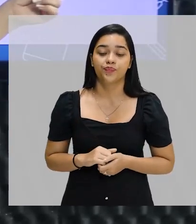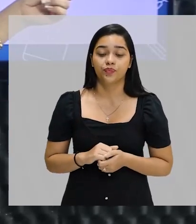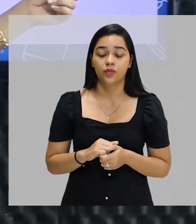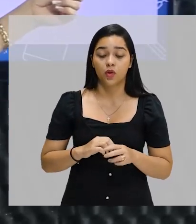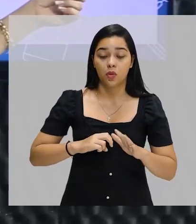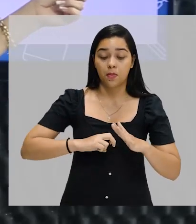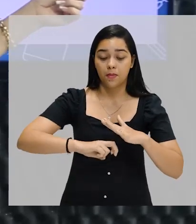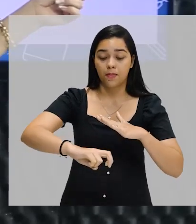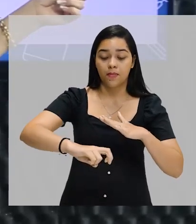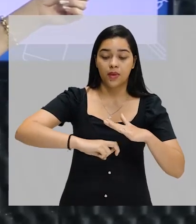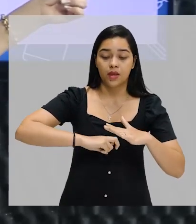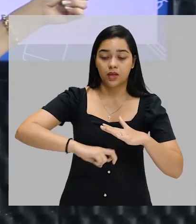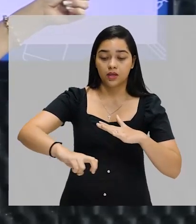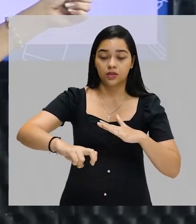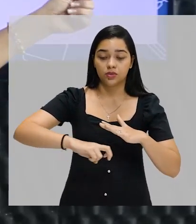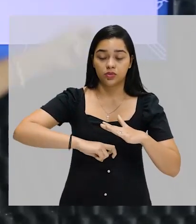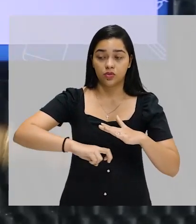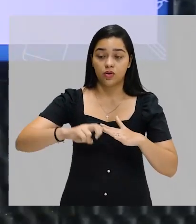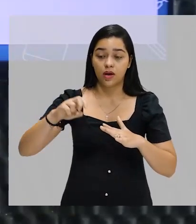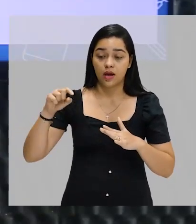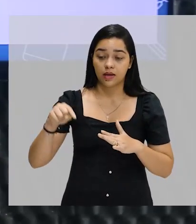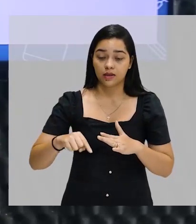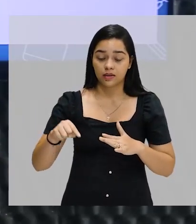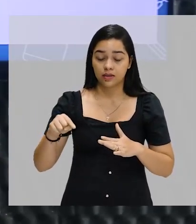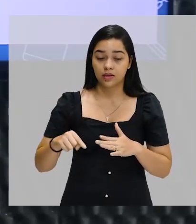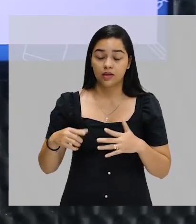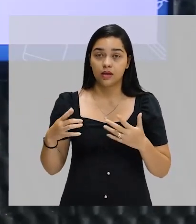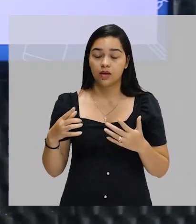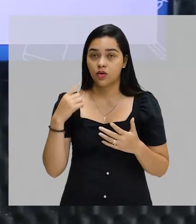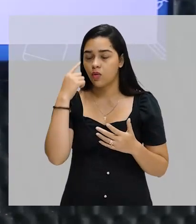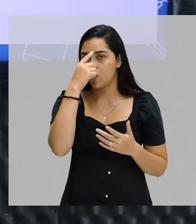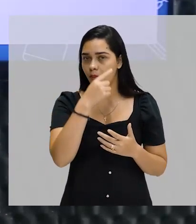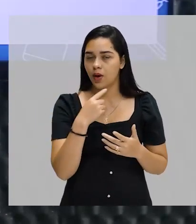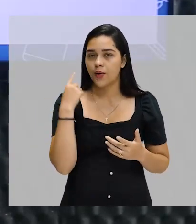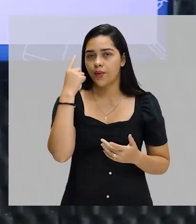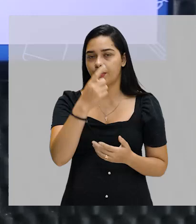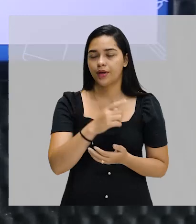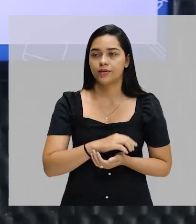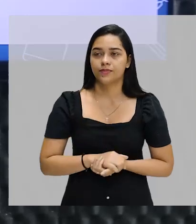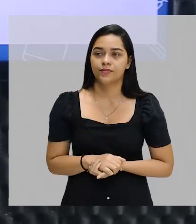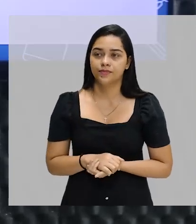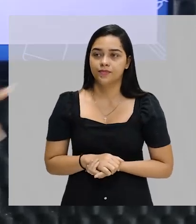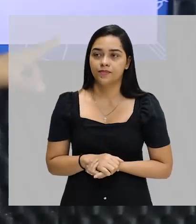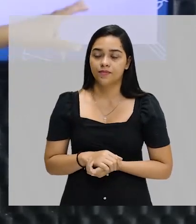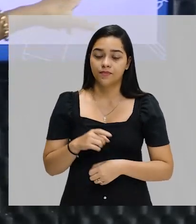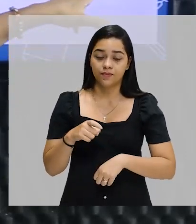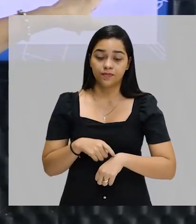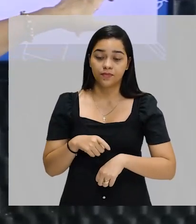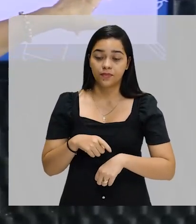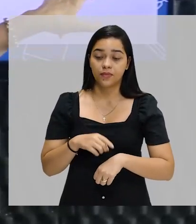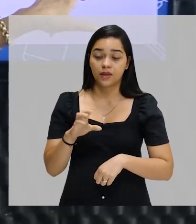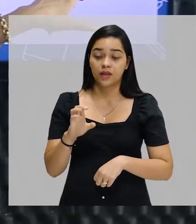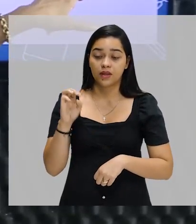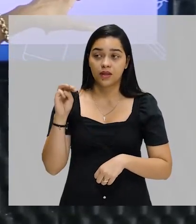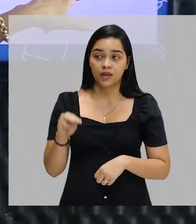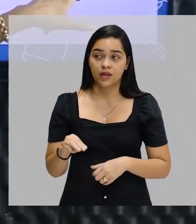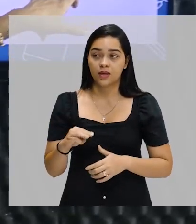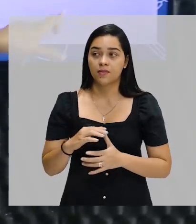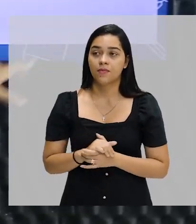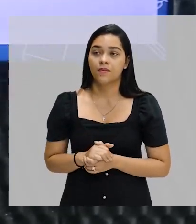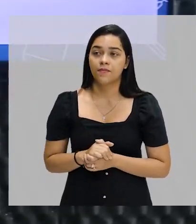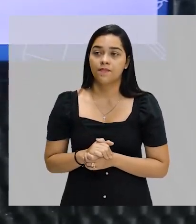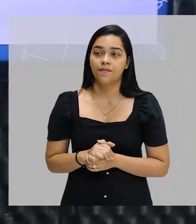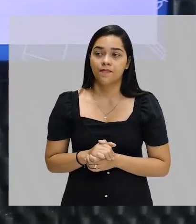metrô estará aqui em 1 hora. Em tempo, ó, em.